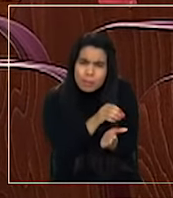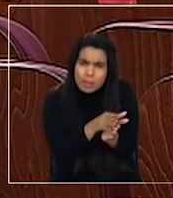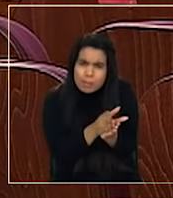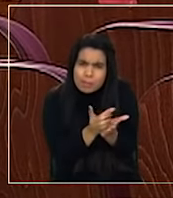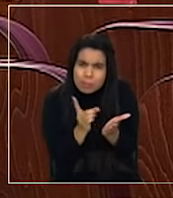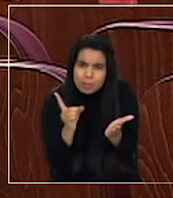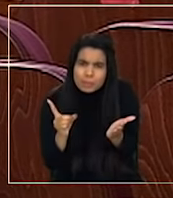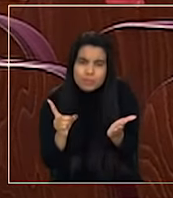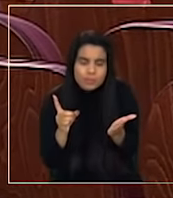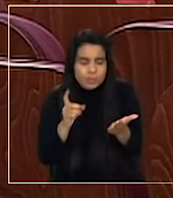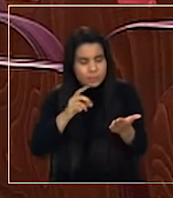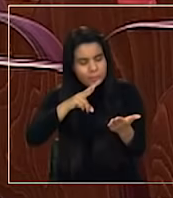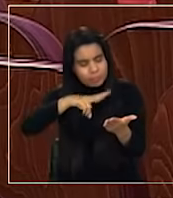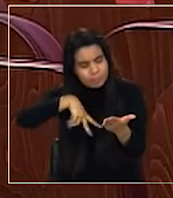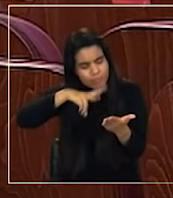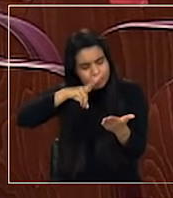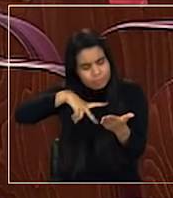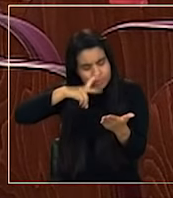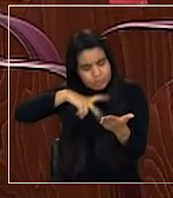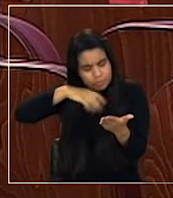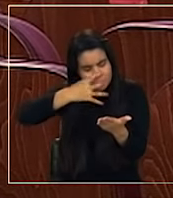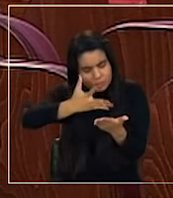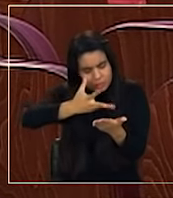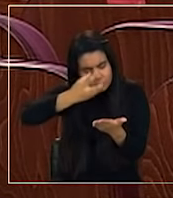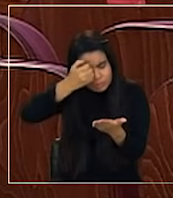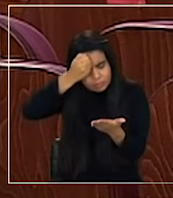e você vai ler, você vai meditar.